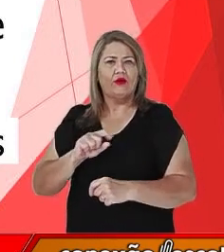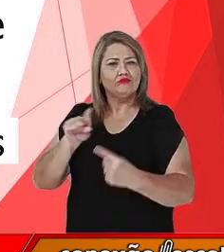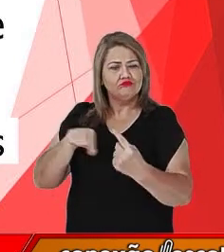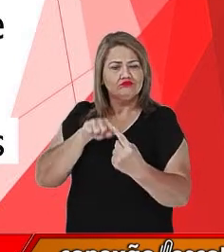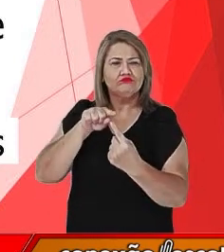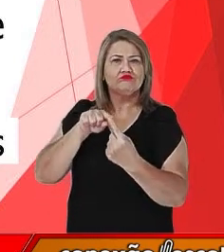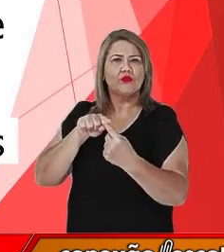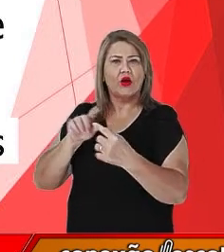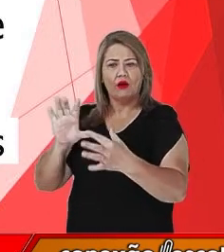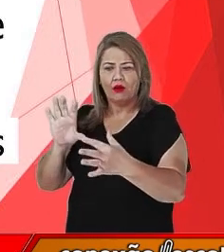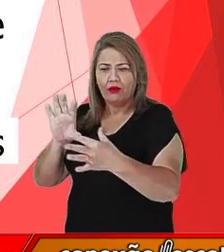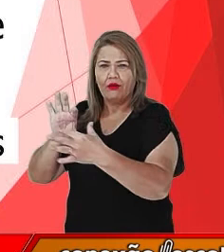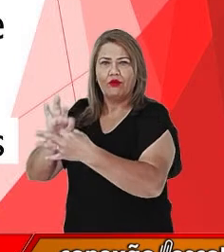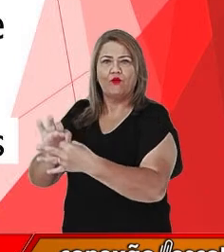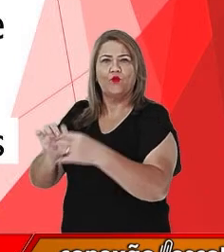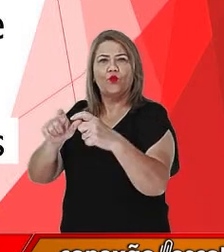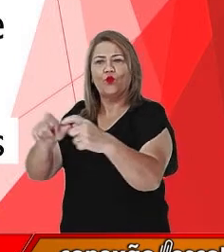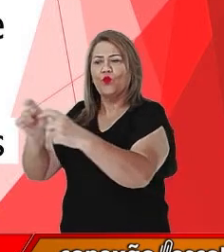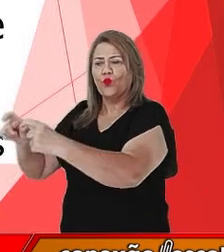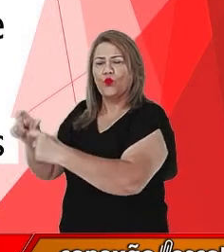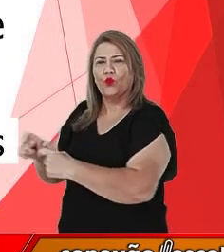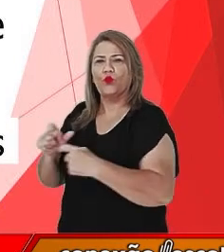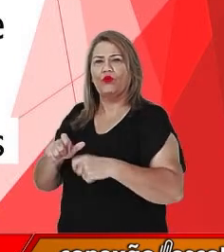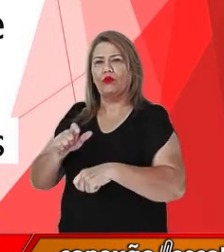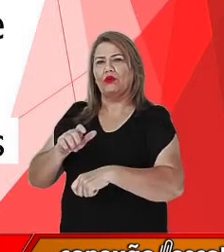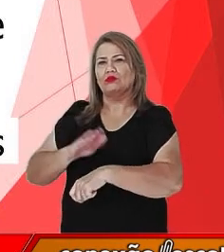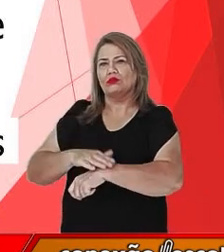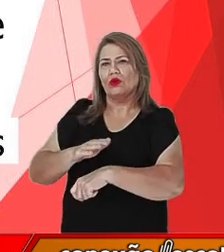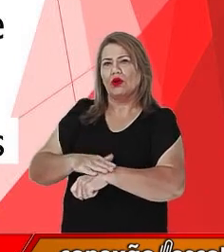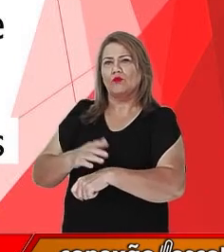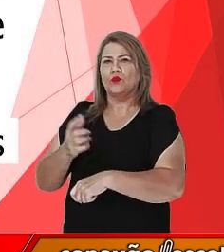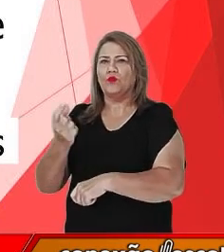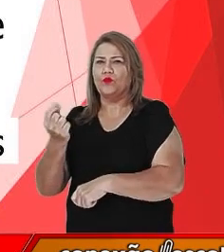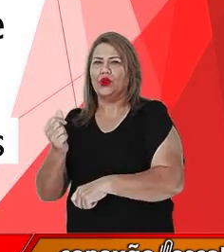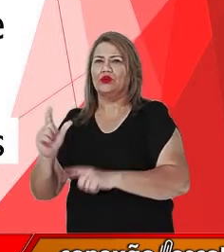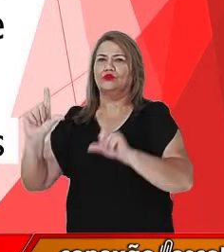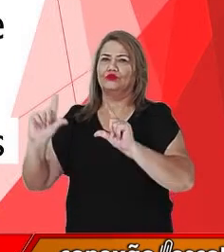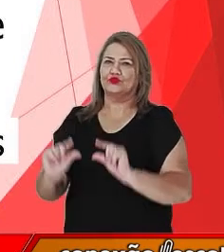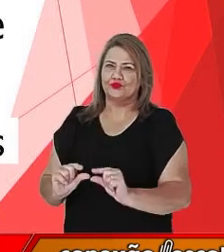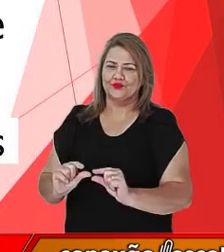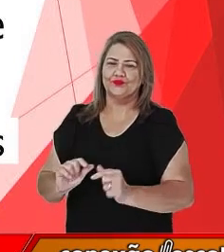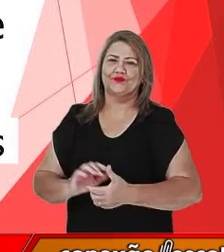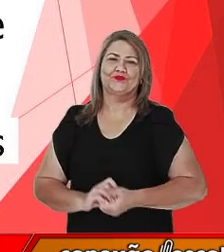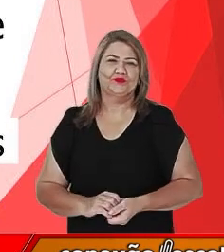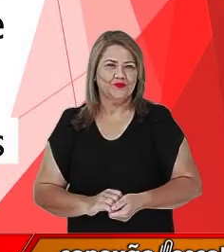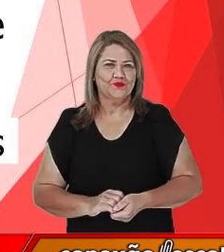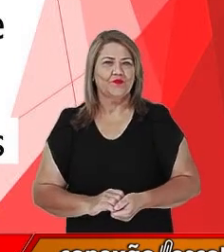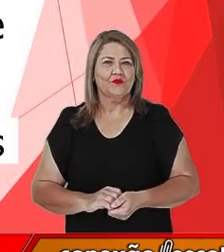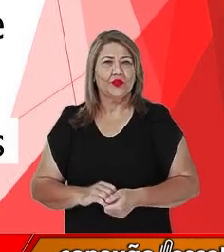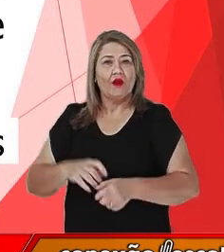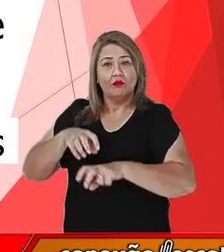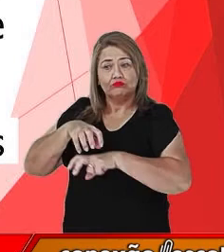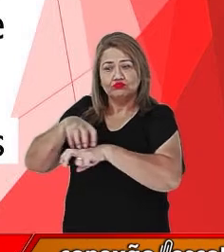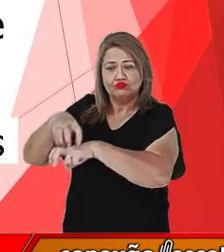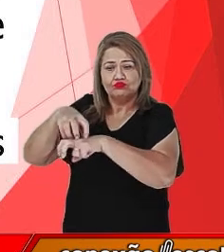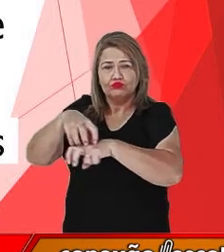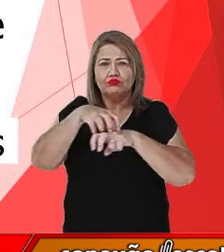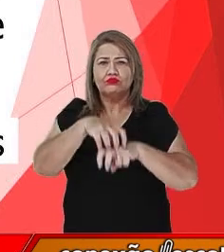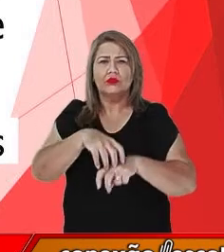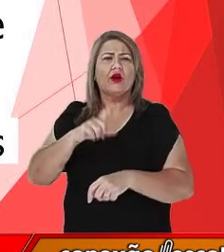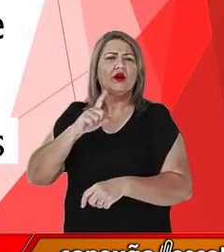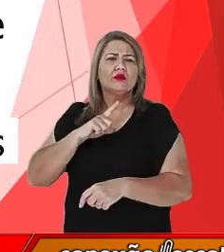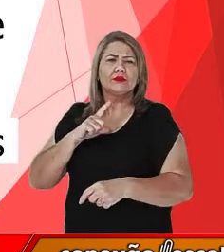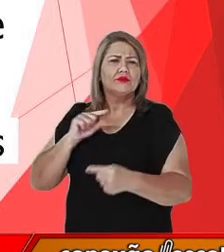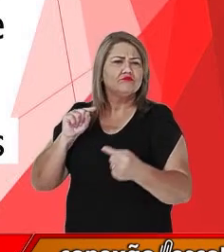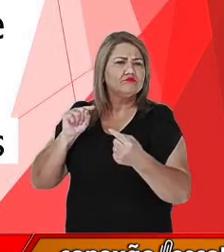lugares com menor custo e menor tempo. Essas redes de transporte vão estar associadas